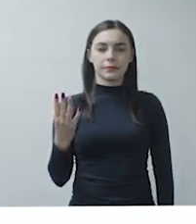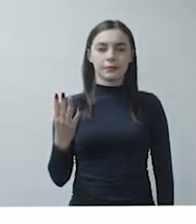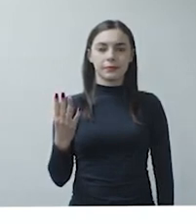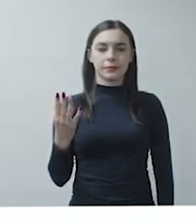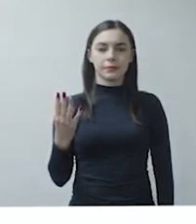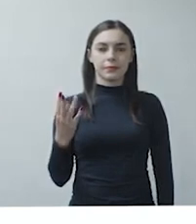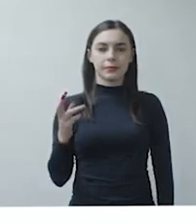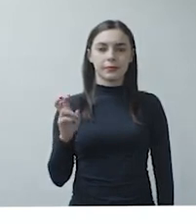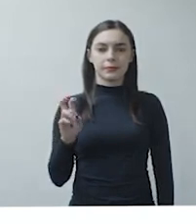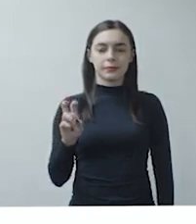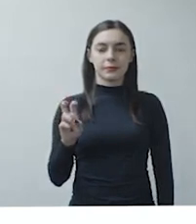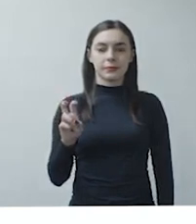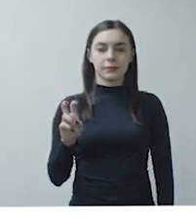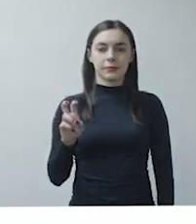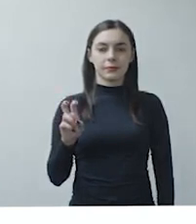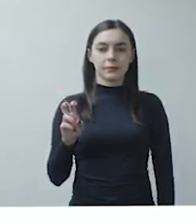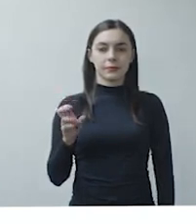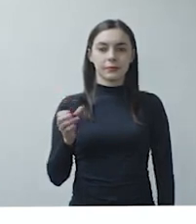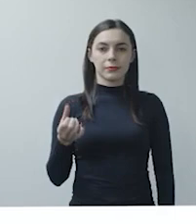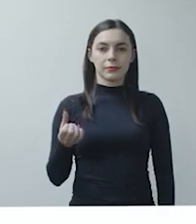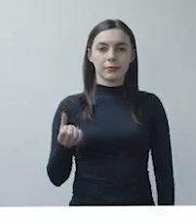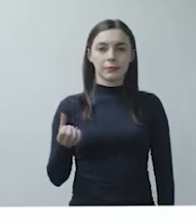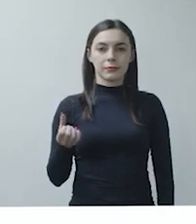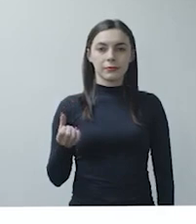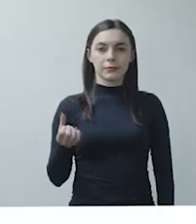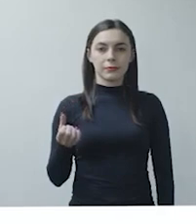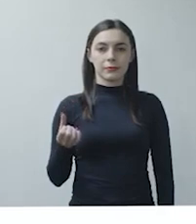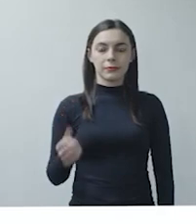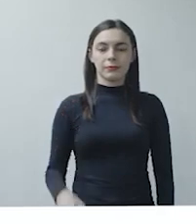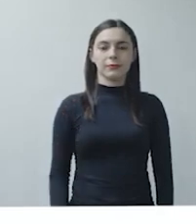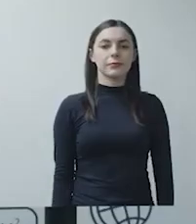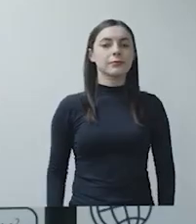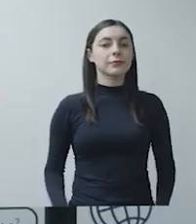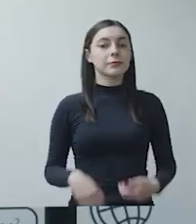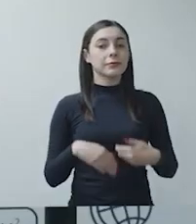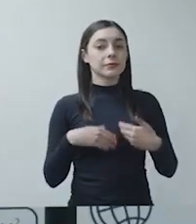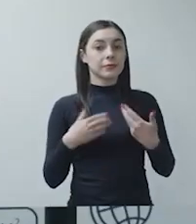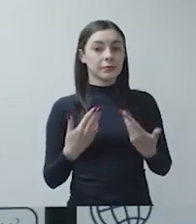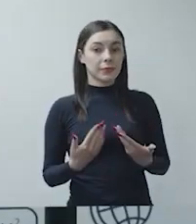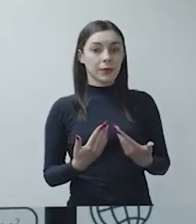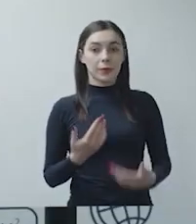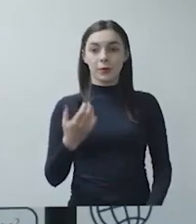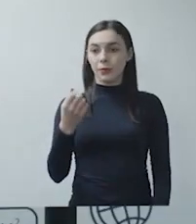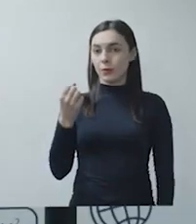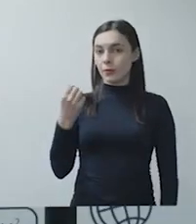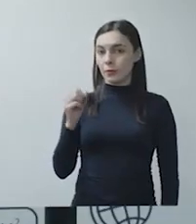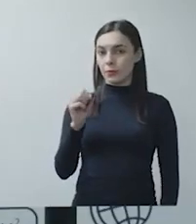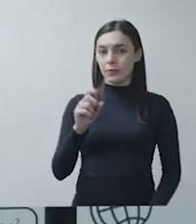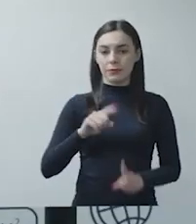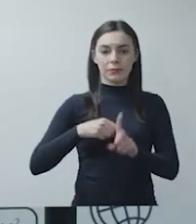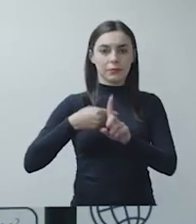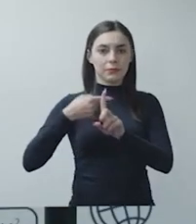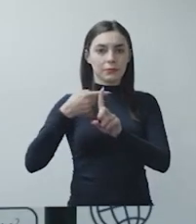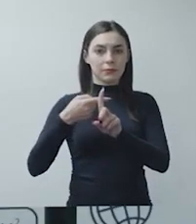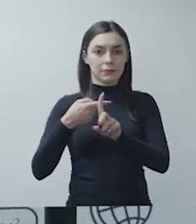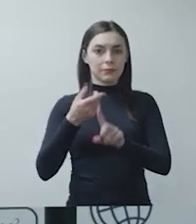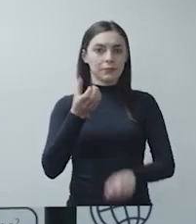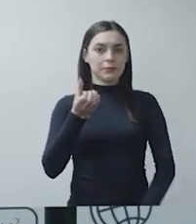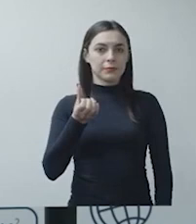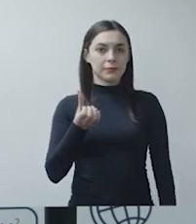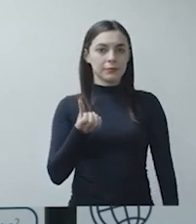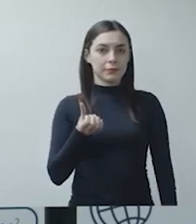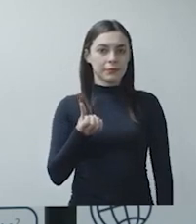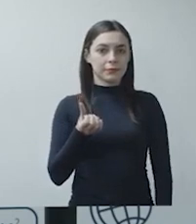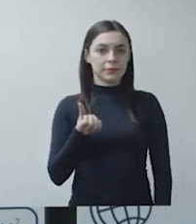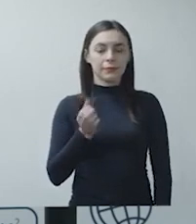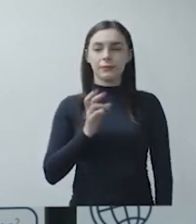4, 5, 6. Então, eu tenho 8 mais